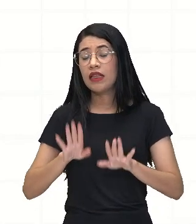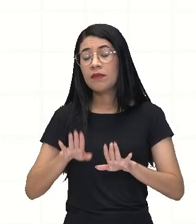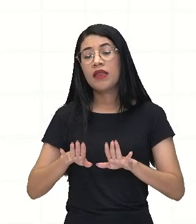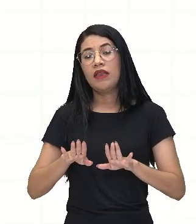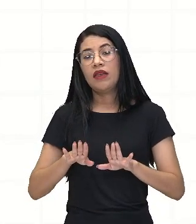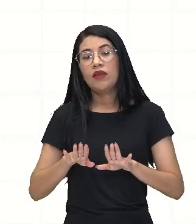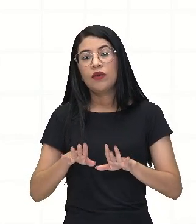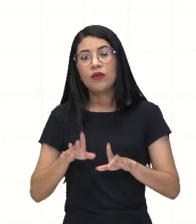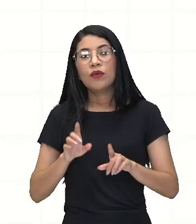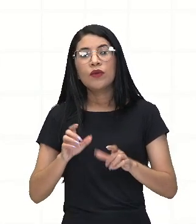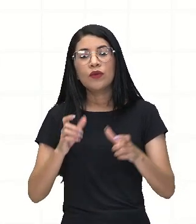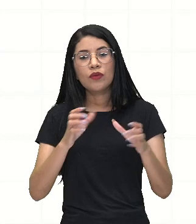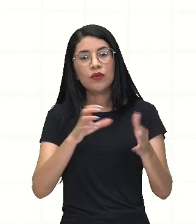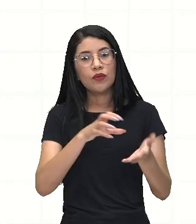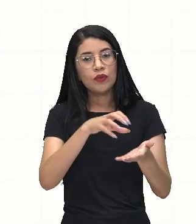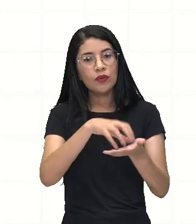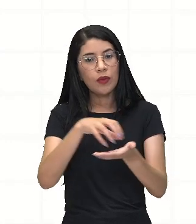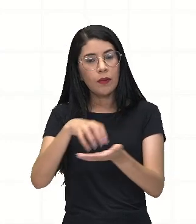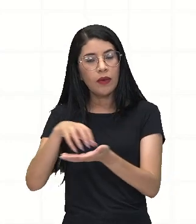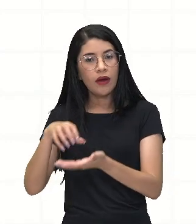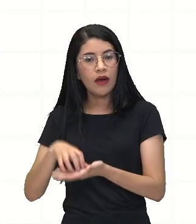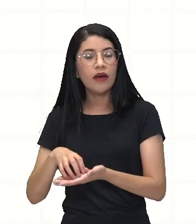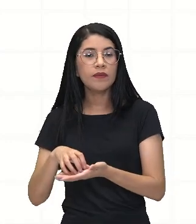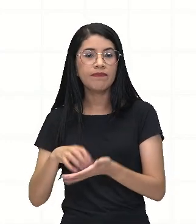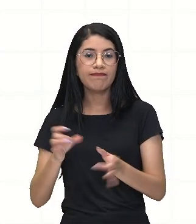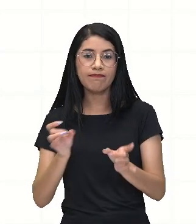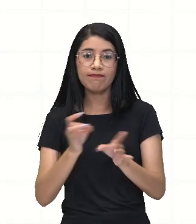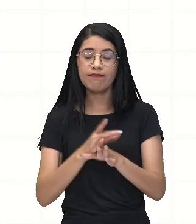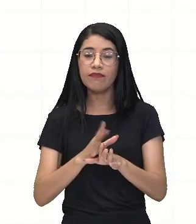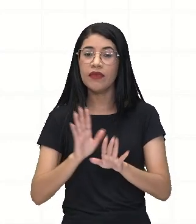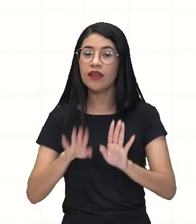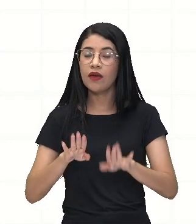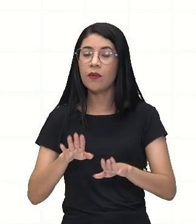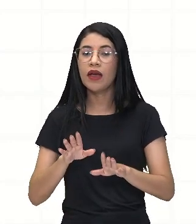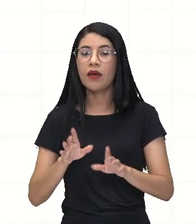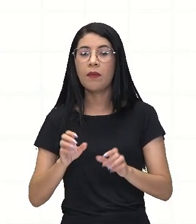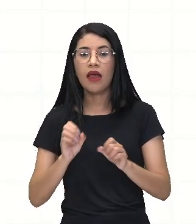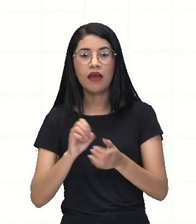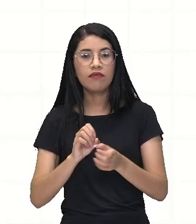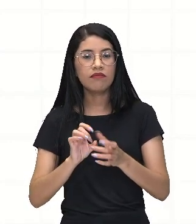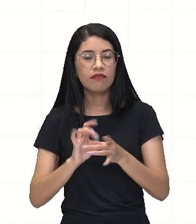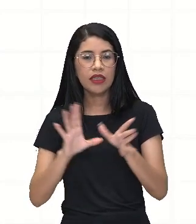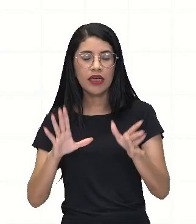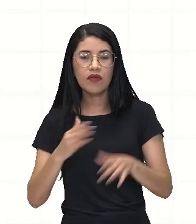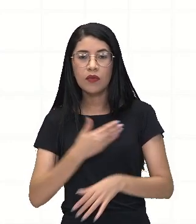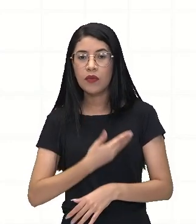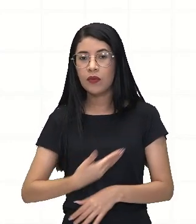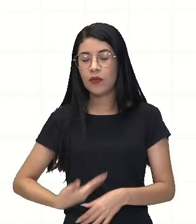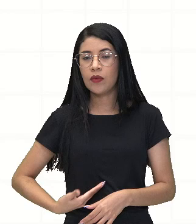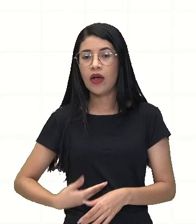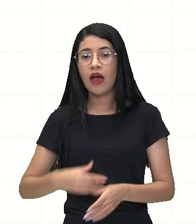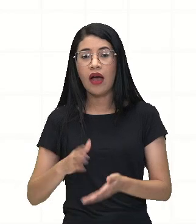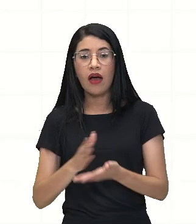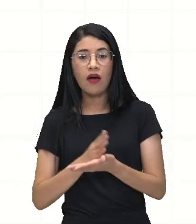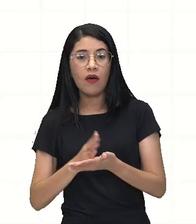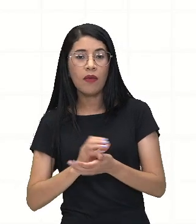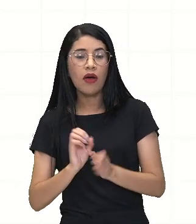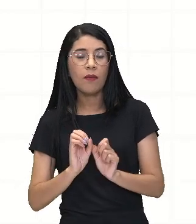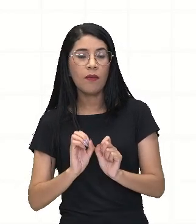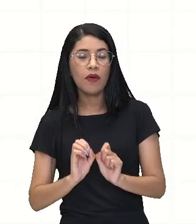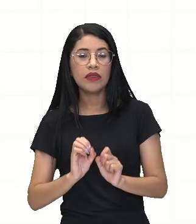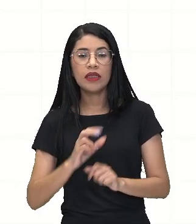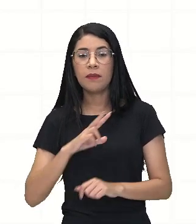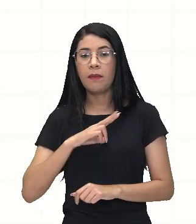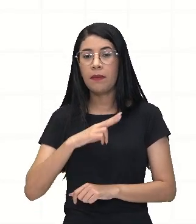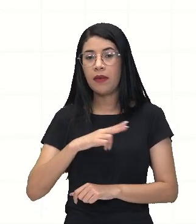categoria de proteção integral, algumas delas vão ser públicas e outras vão ser públicas ou